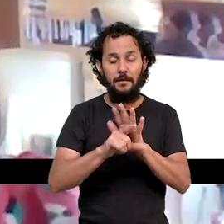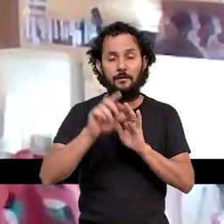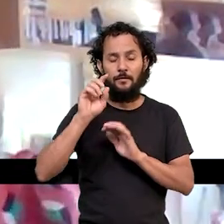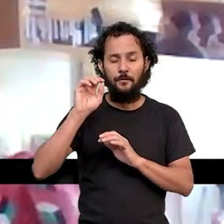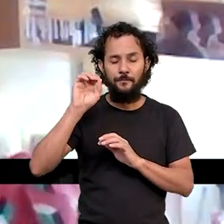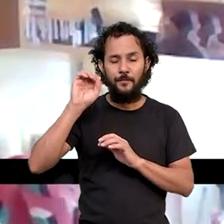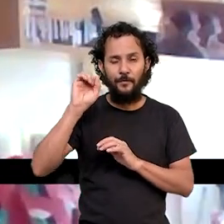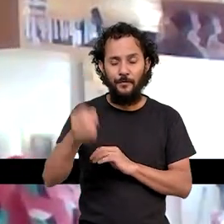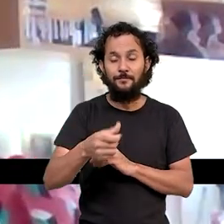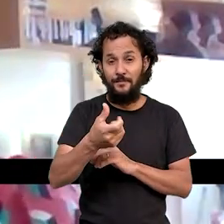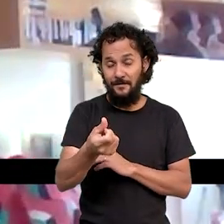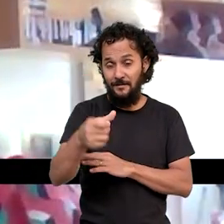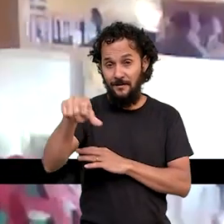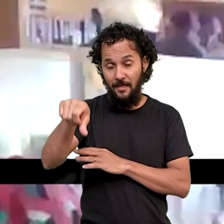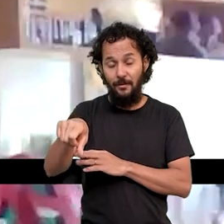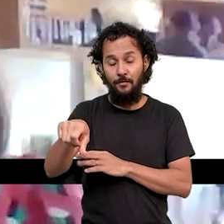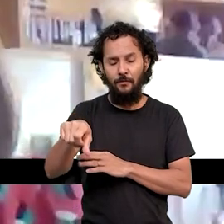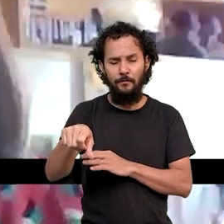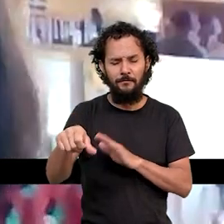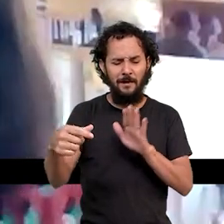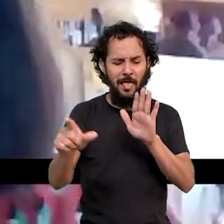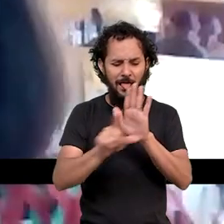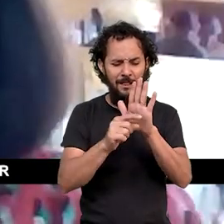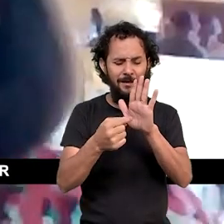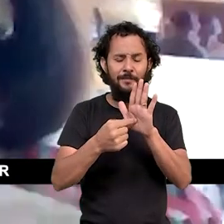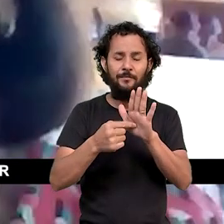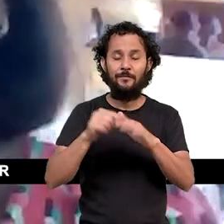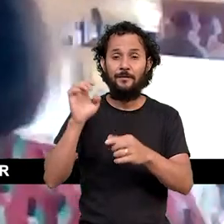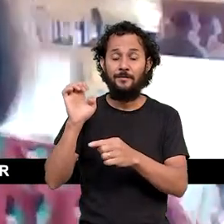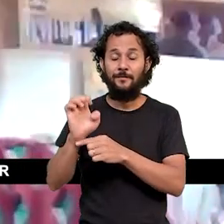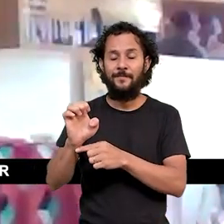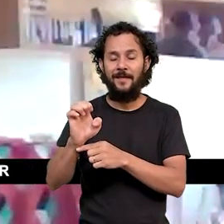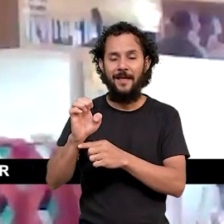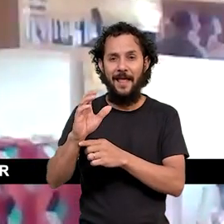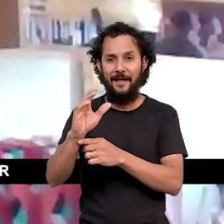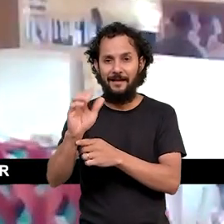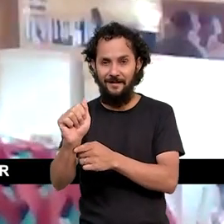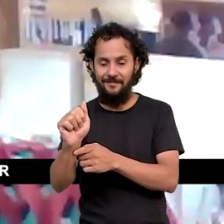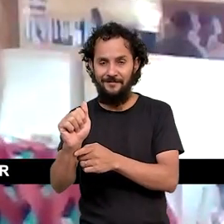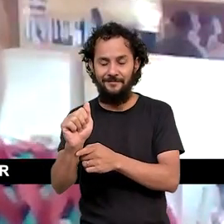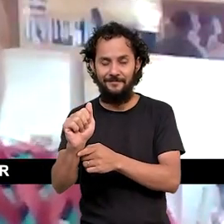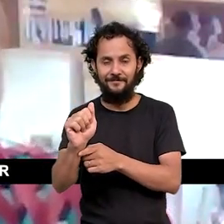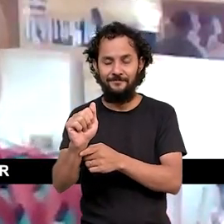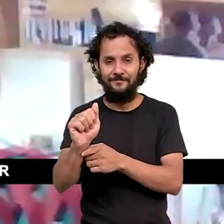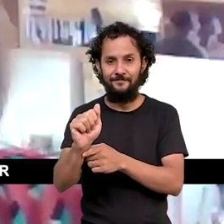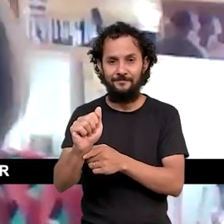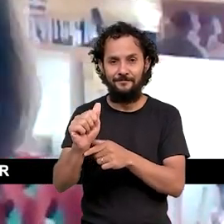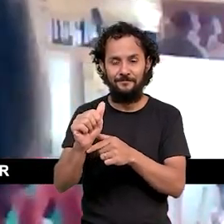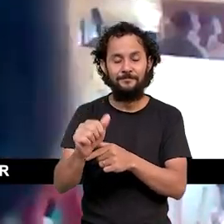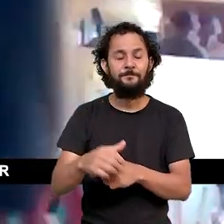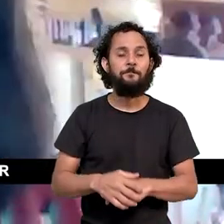Lei 8.069, que é a Lei do Estatuto da Criança e do Adolescente,